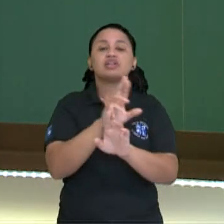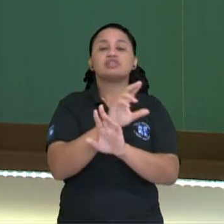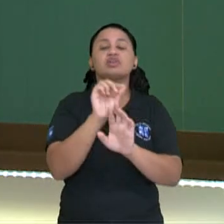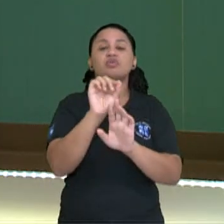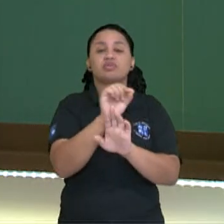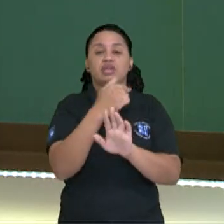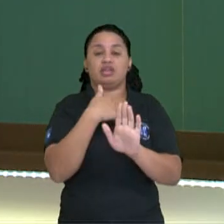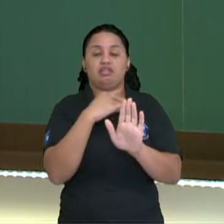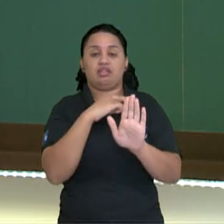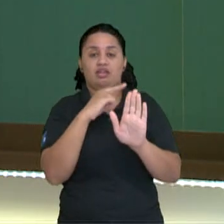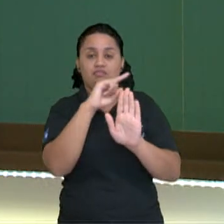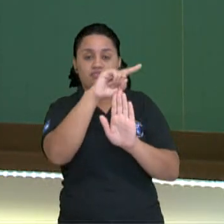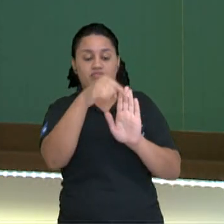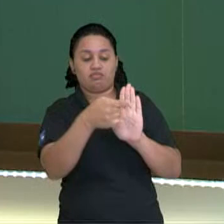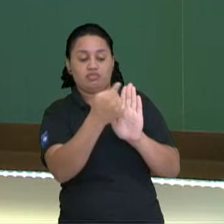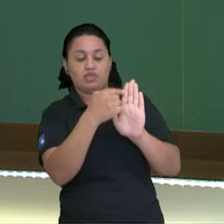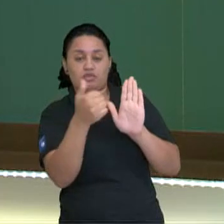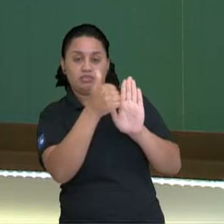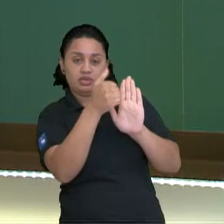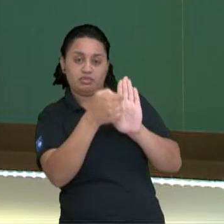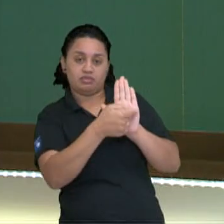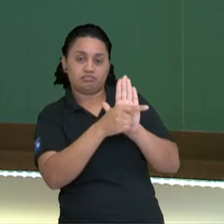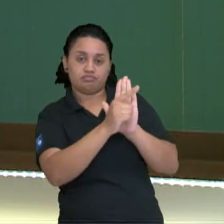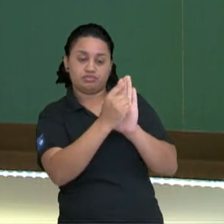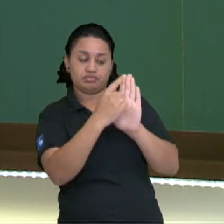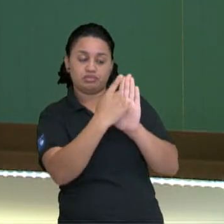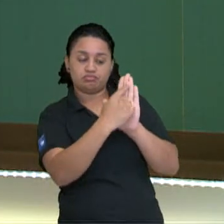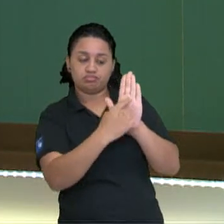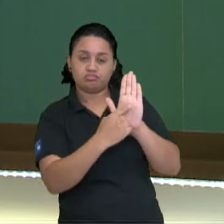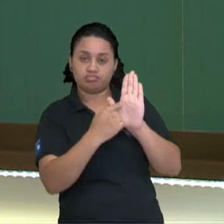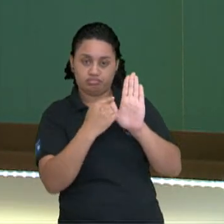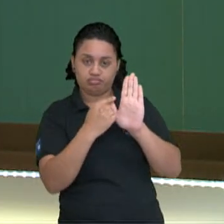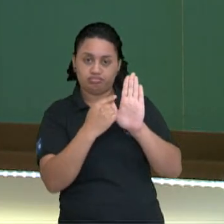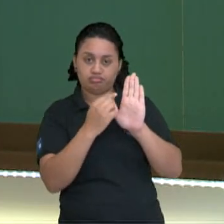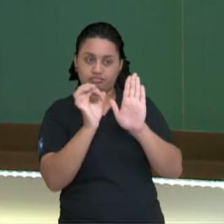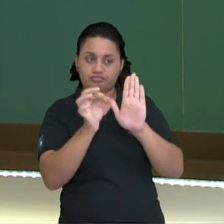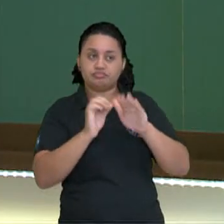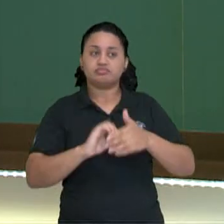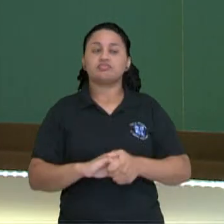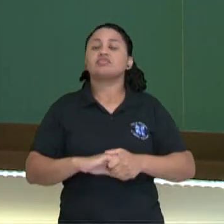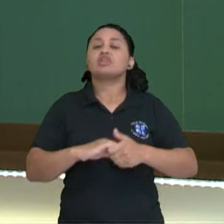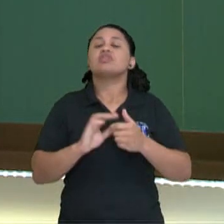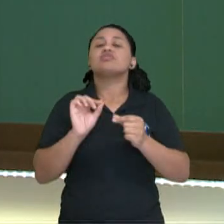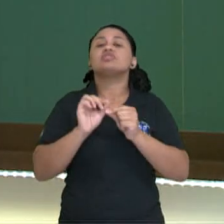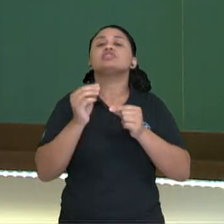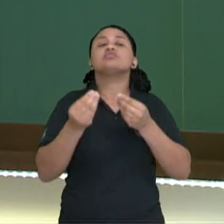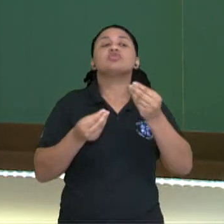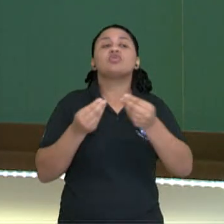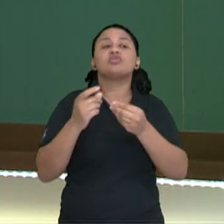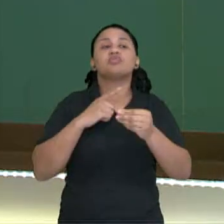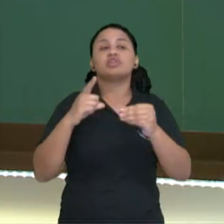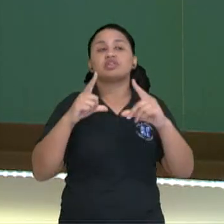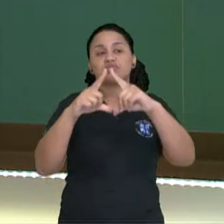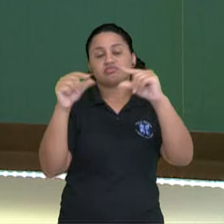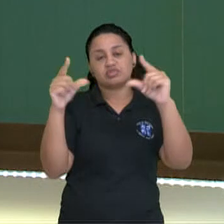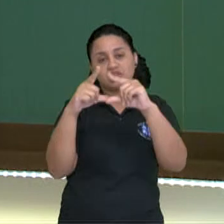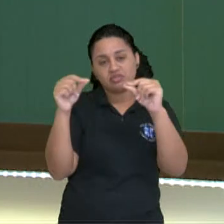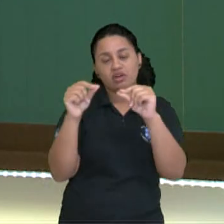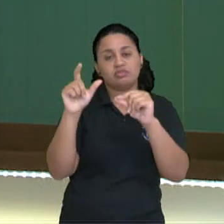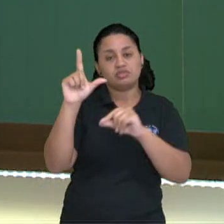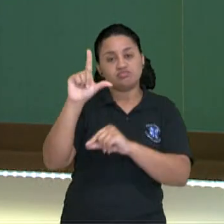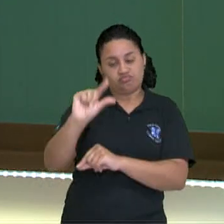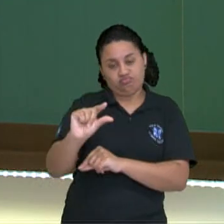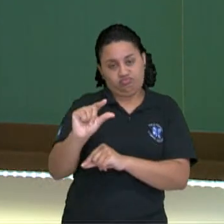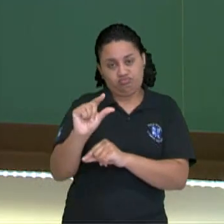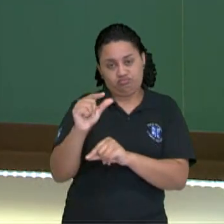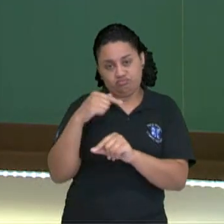que eles no primeiro quadrante. Então, como que a gente faz isso? Nós usamos as fórmulas de redução do